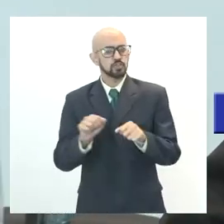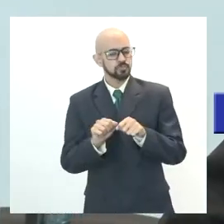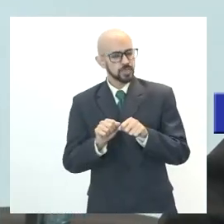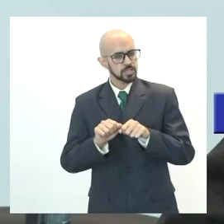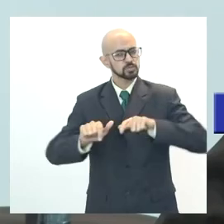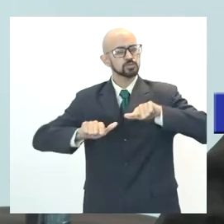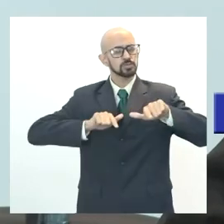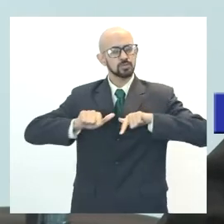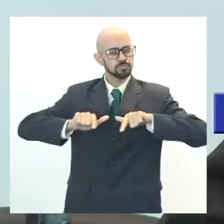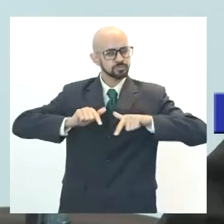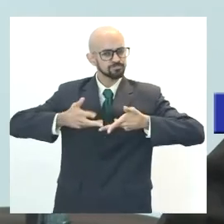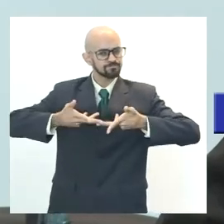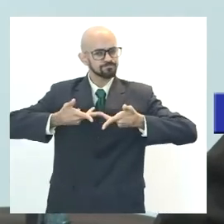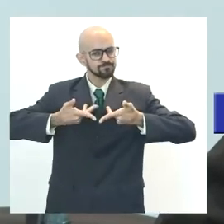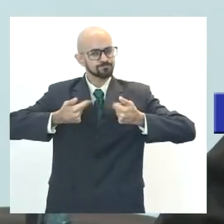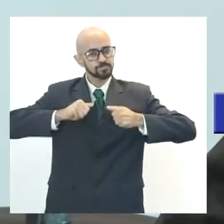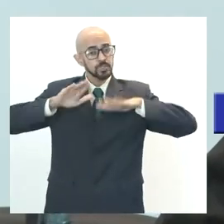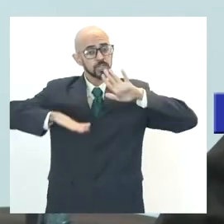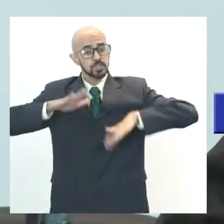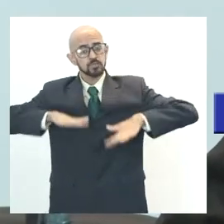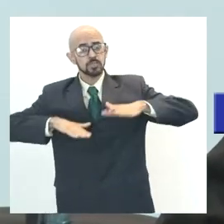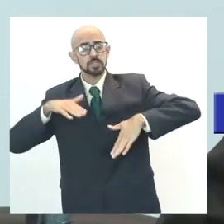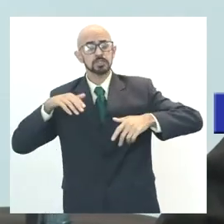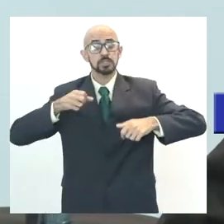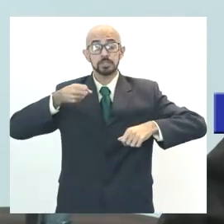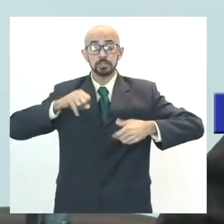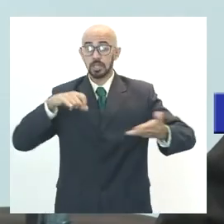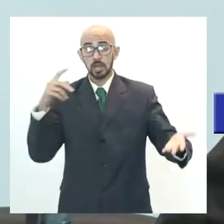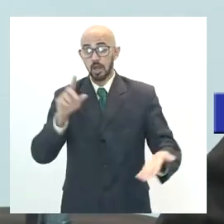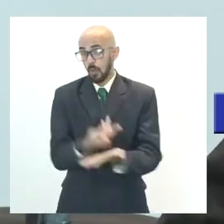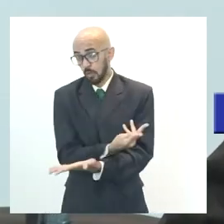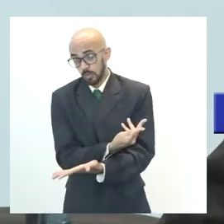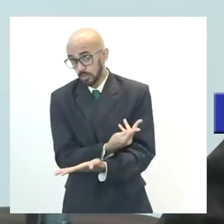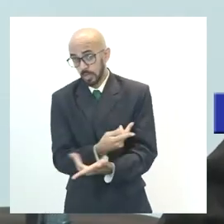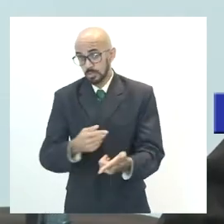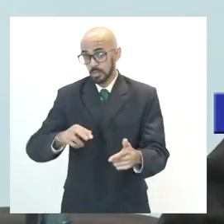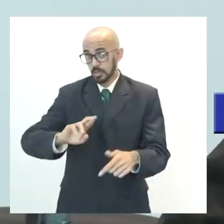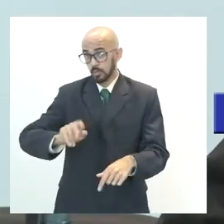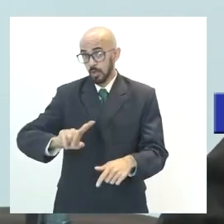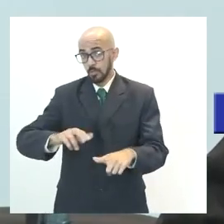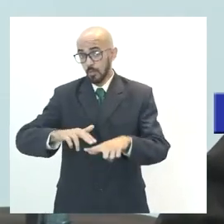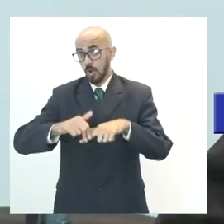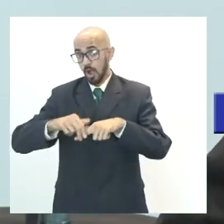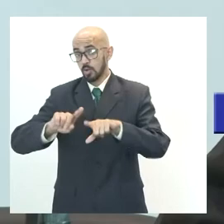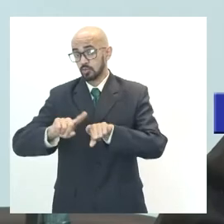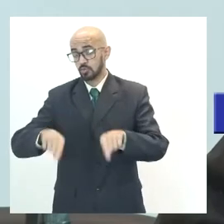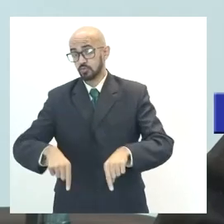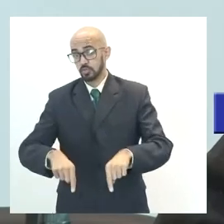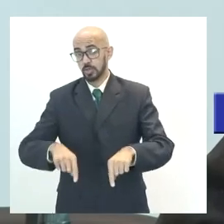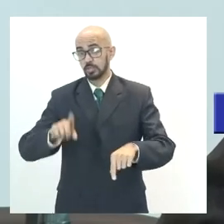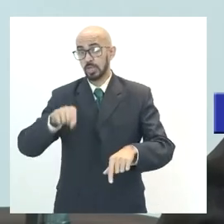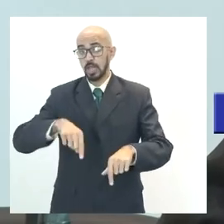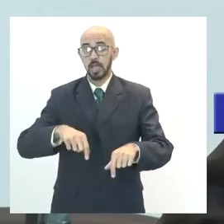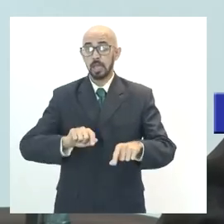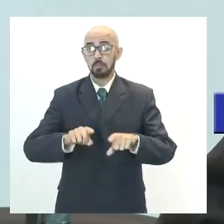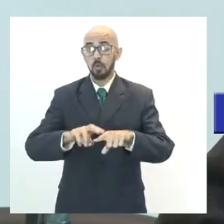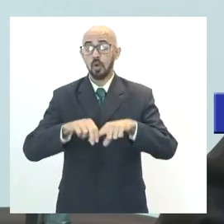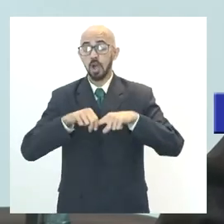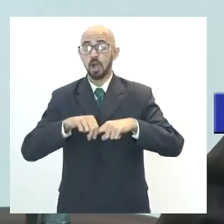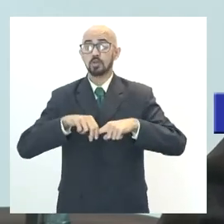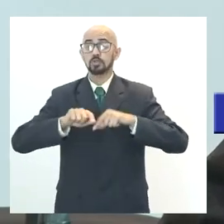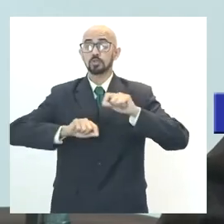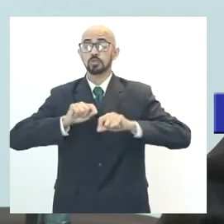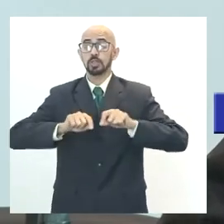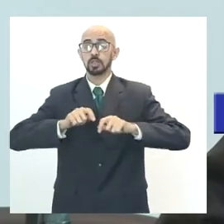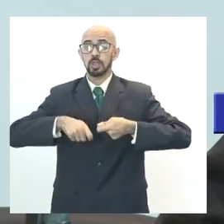excelência E muita das vezes isso não ocorre não é por conta dos Servidores Mas é por conta da gestão